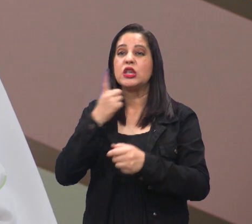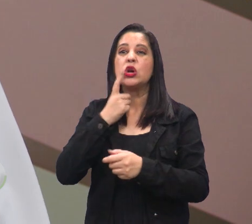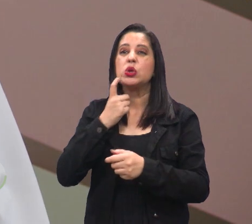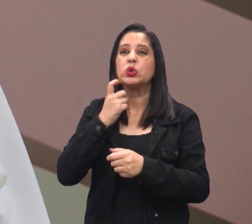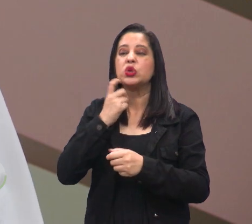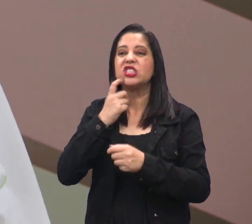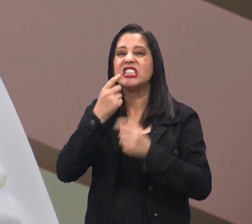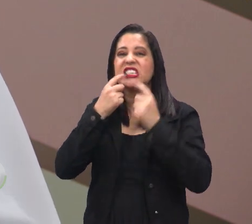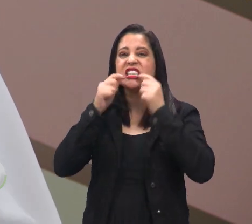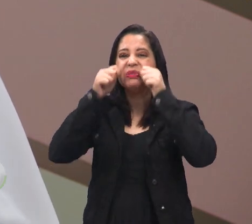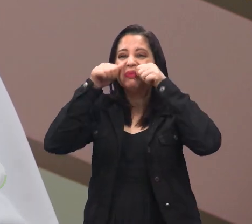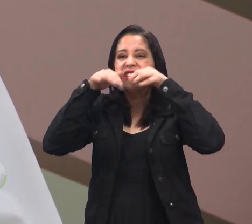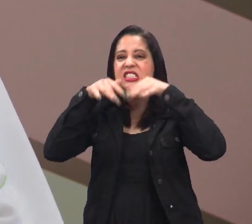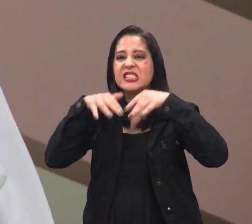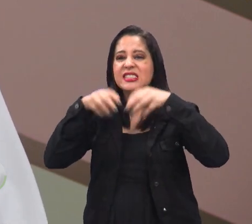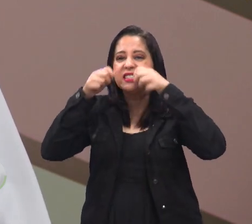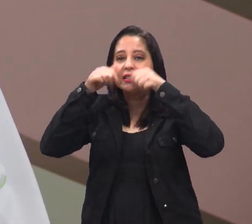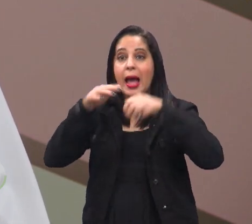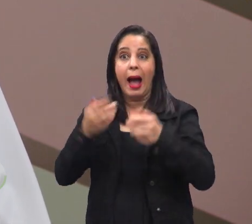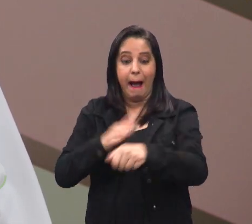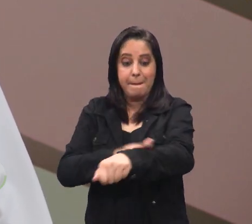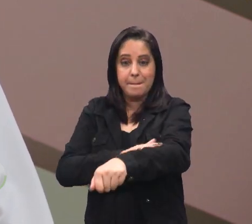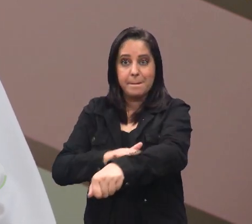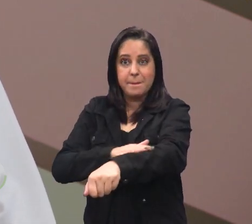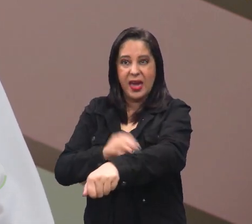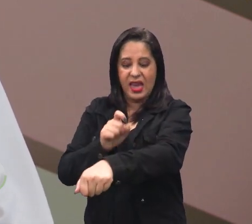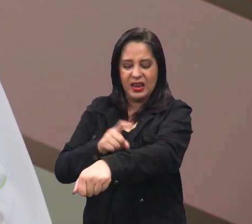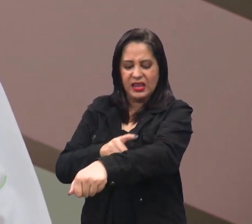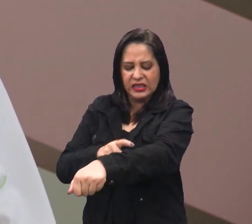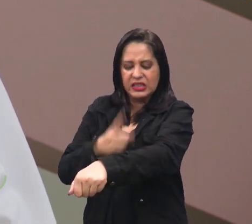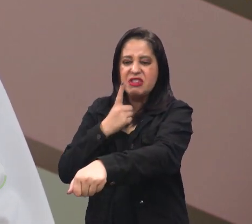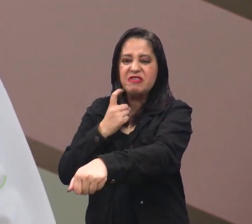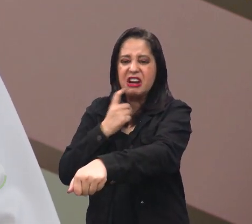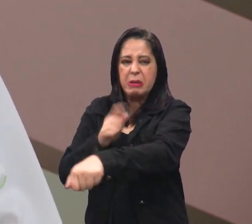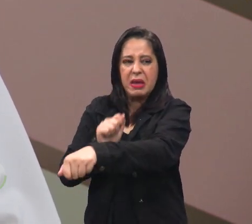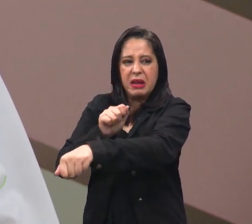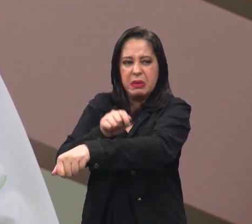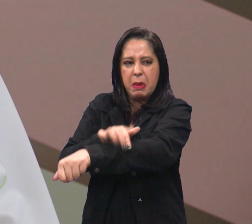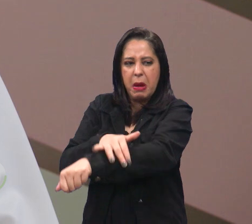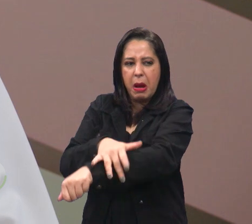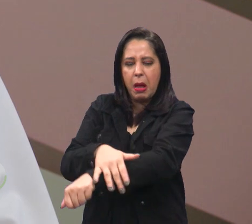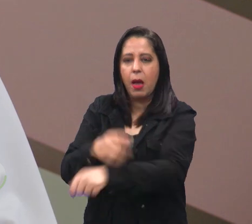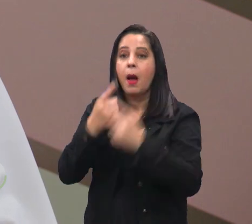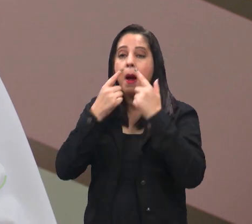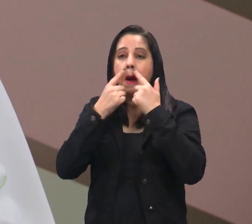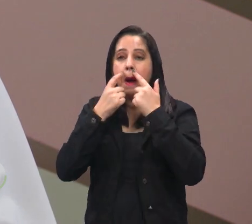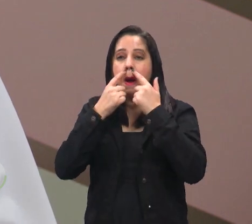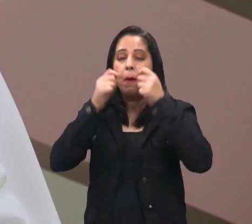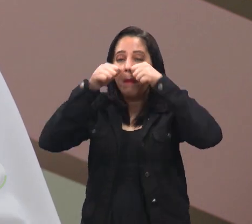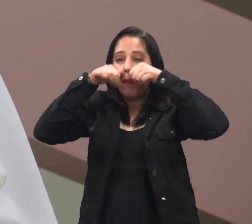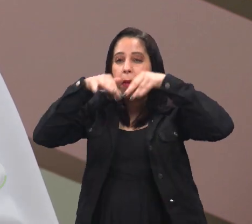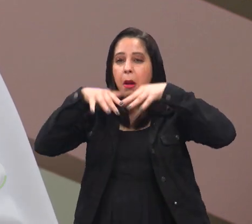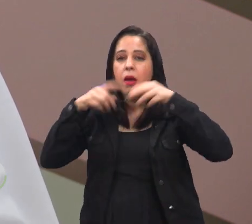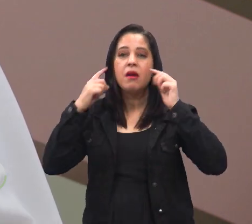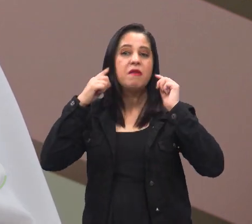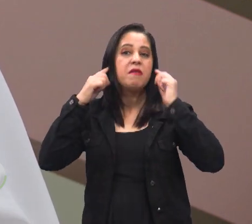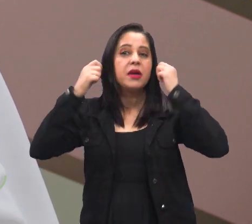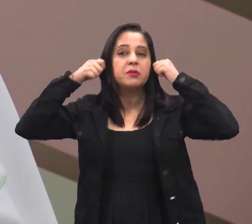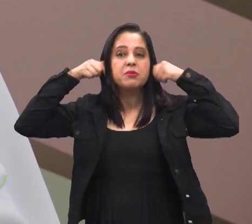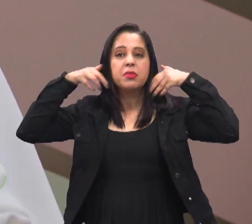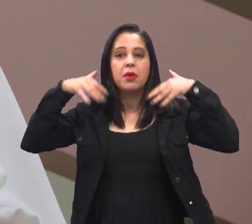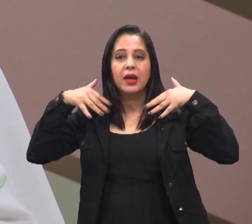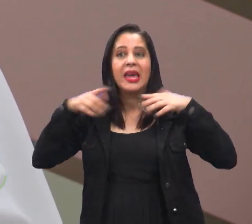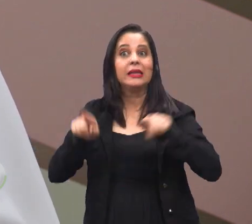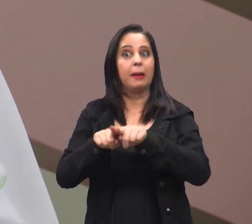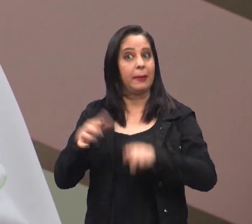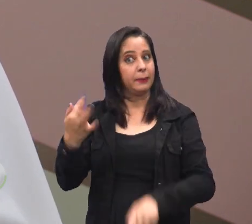gengiva, sangramentos na pele, que são equimoses, que são manchas roxas, petequias, manchas pequenas, e dor.